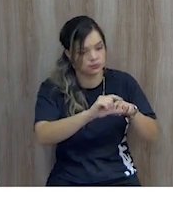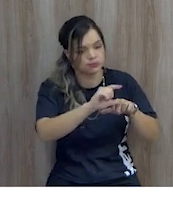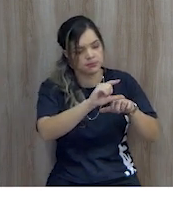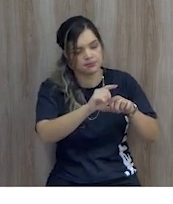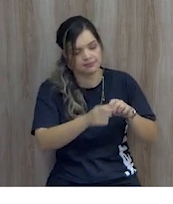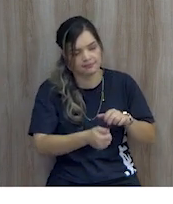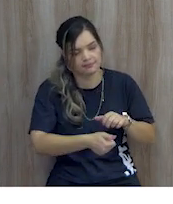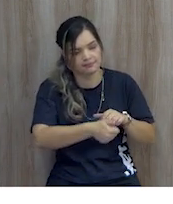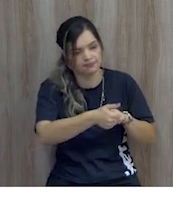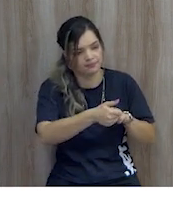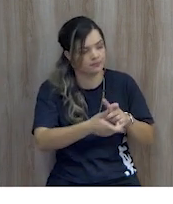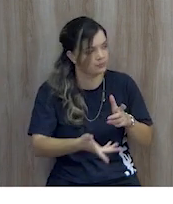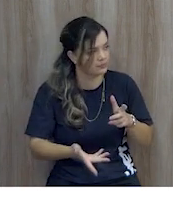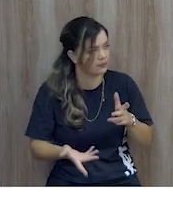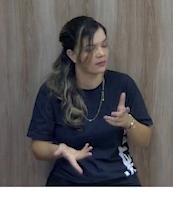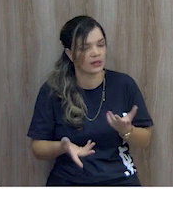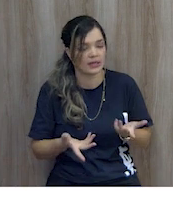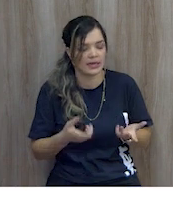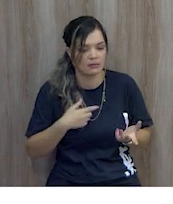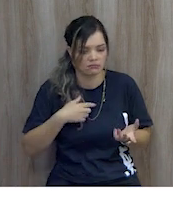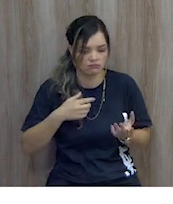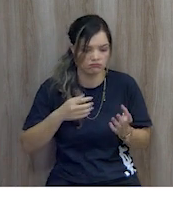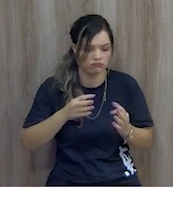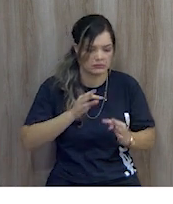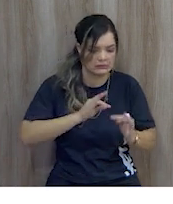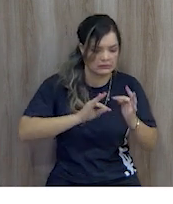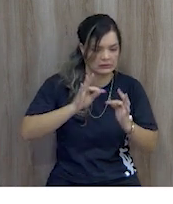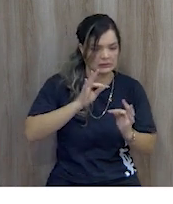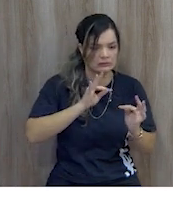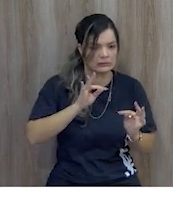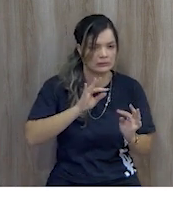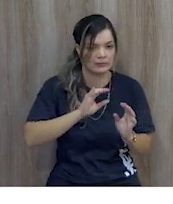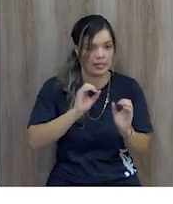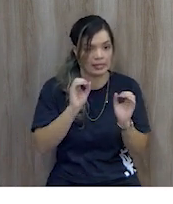Não tratei, o meu paciente vai para RT3.